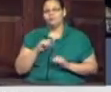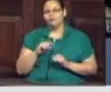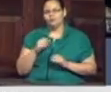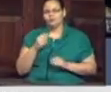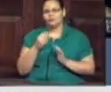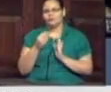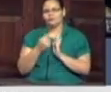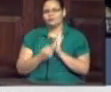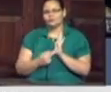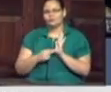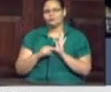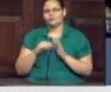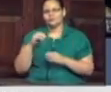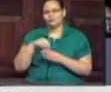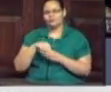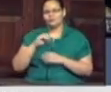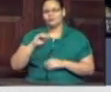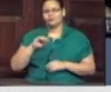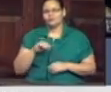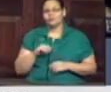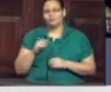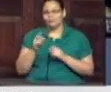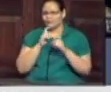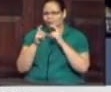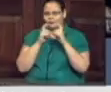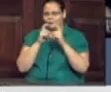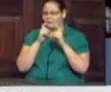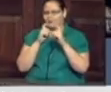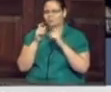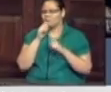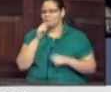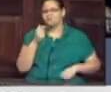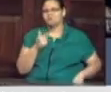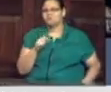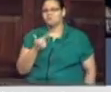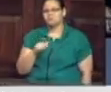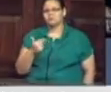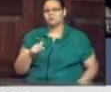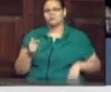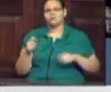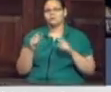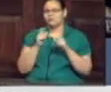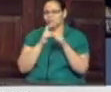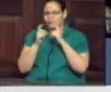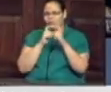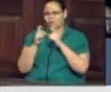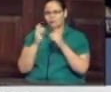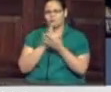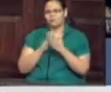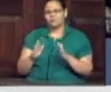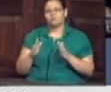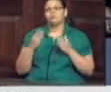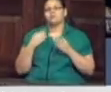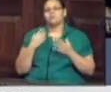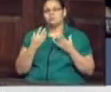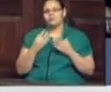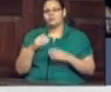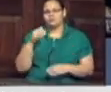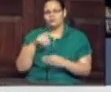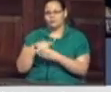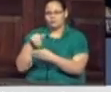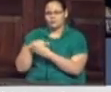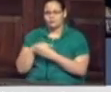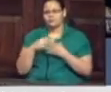Felipe Neto. Em discussão, não havendo quem queira discutir, encerra a discussão. Em votação, os senhores que aprovam nesse como estão,